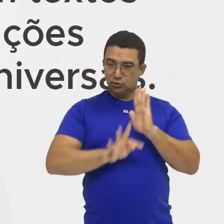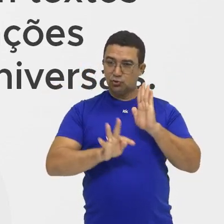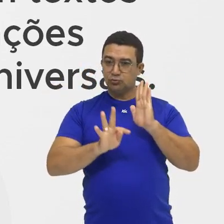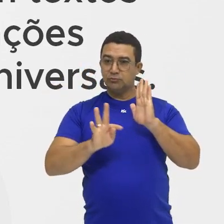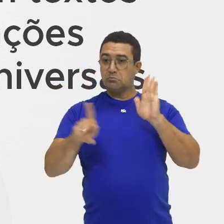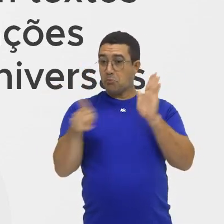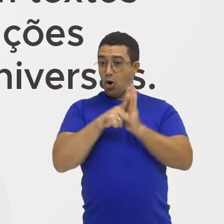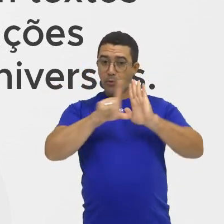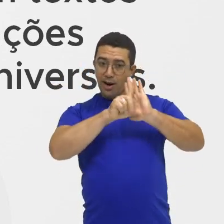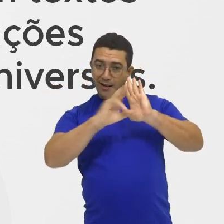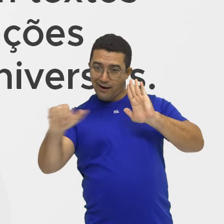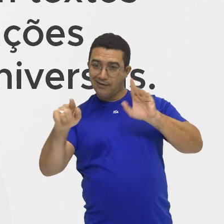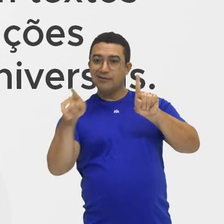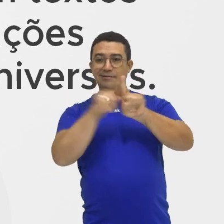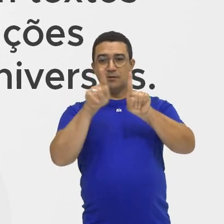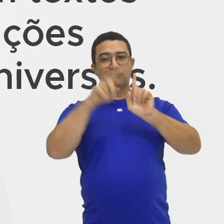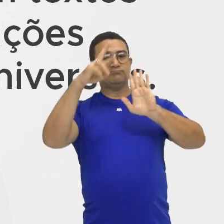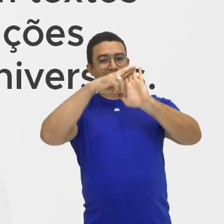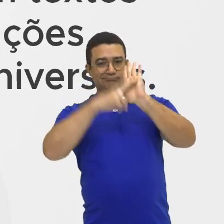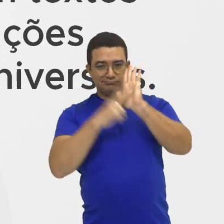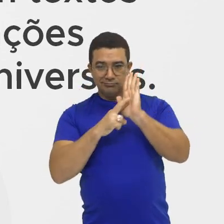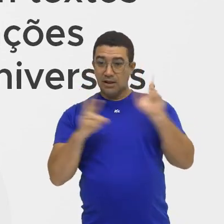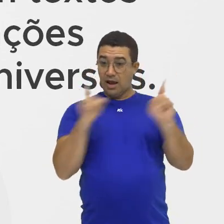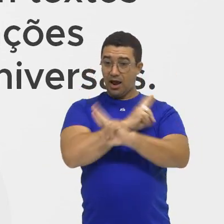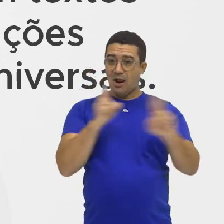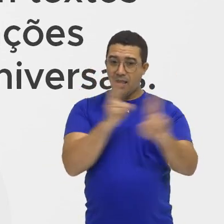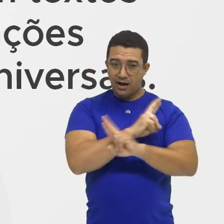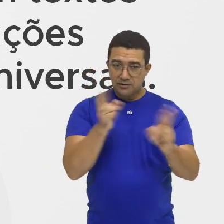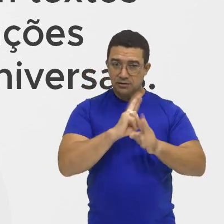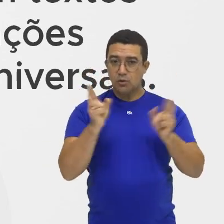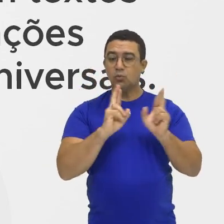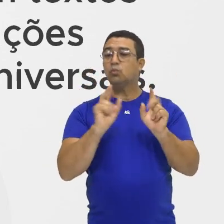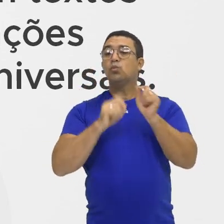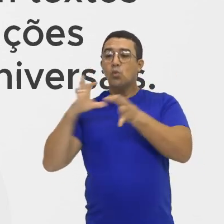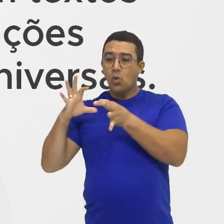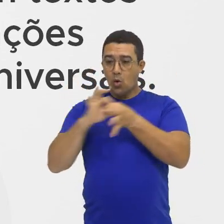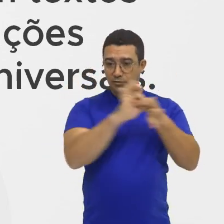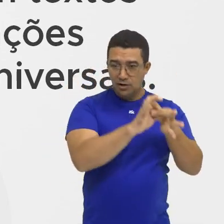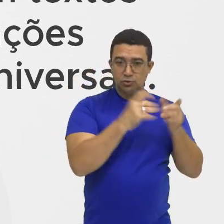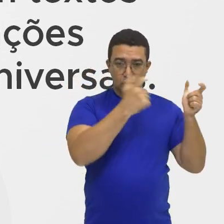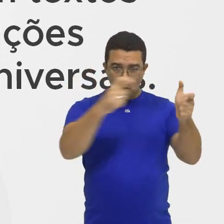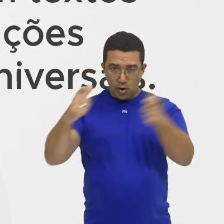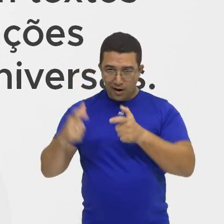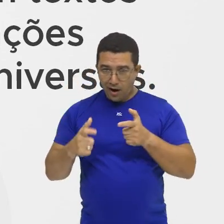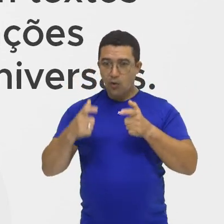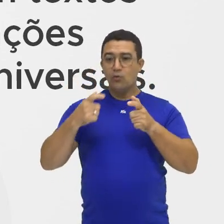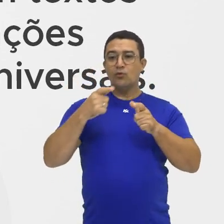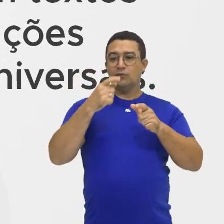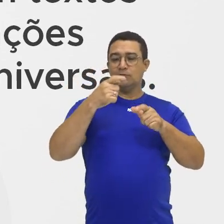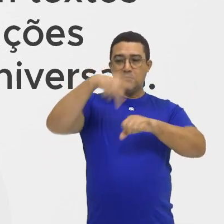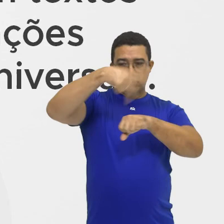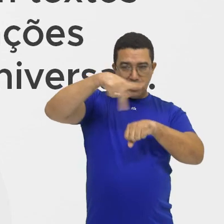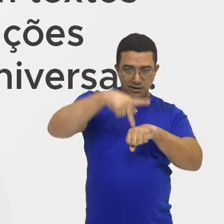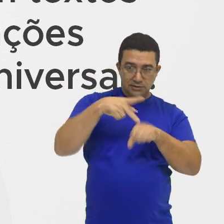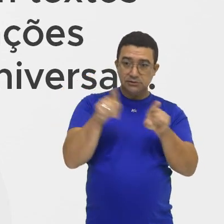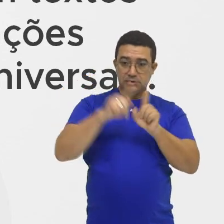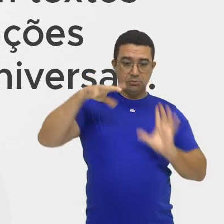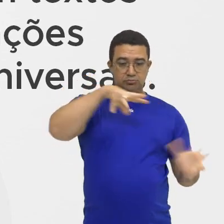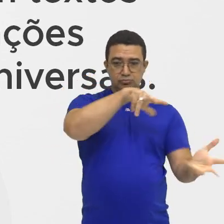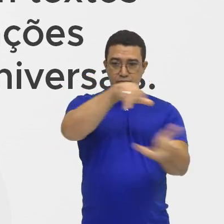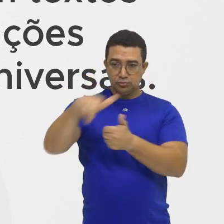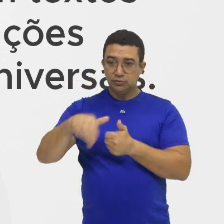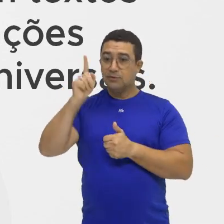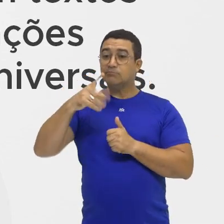textos legais e normativos, estabelecendo relações entre os contextos locais, nacionais e universais.